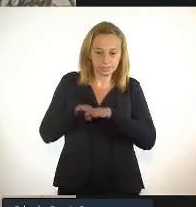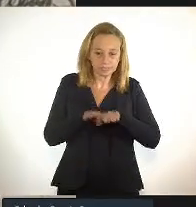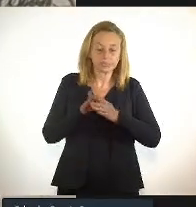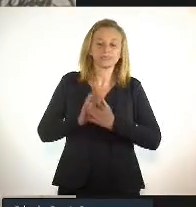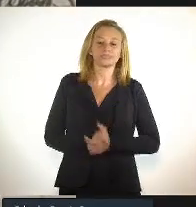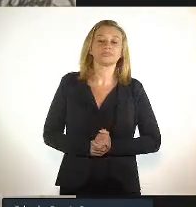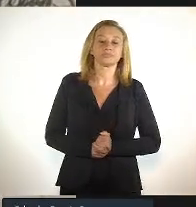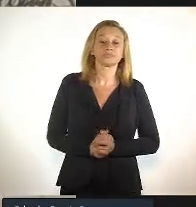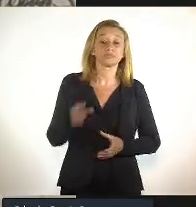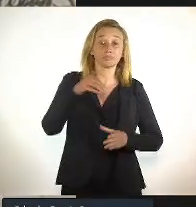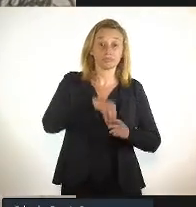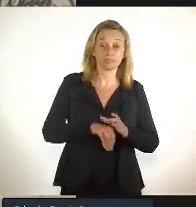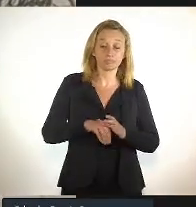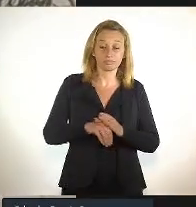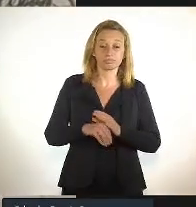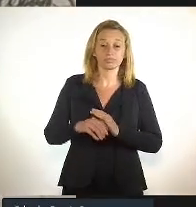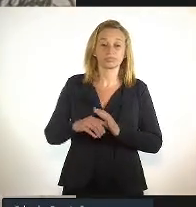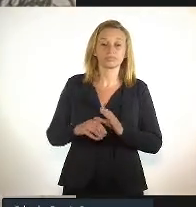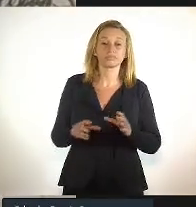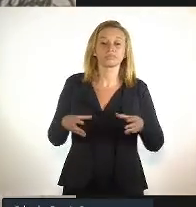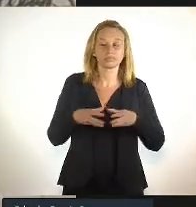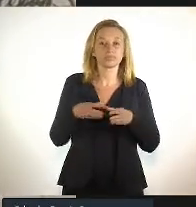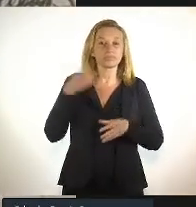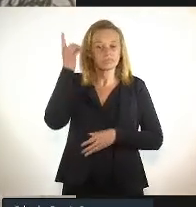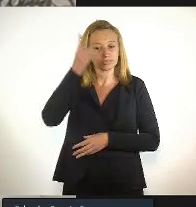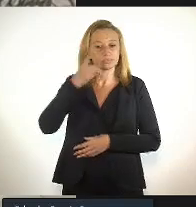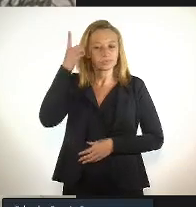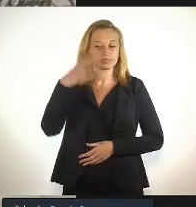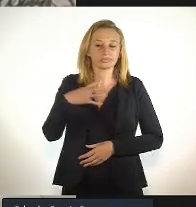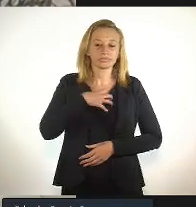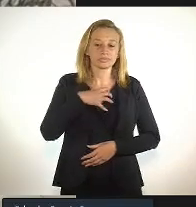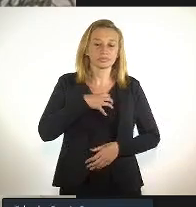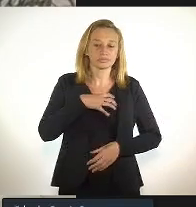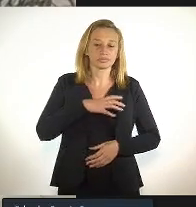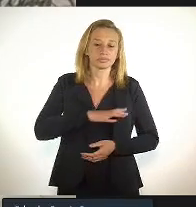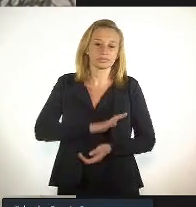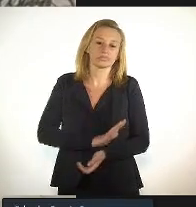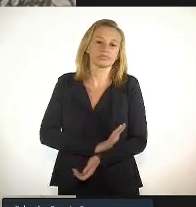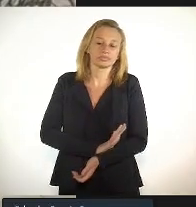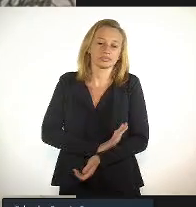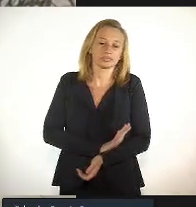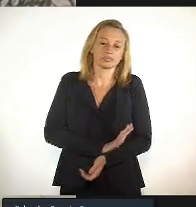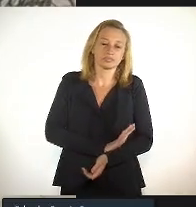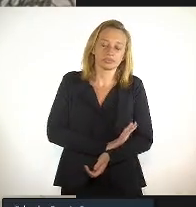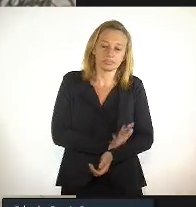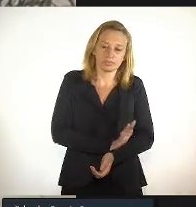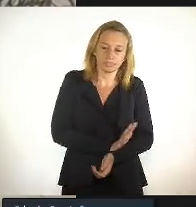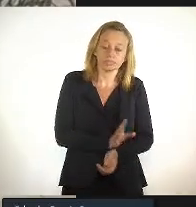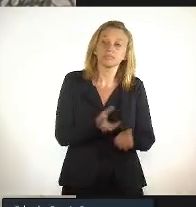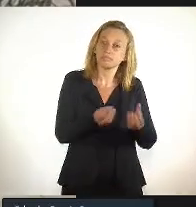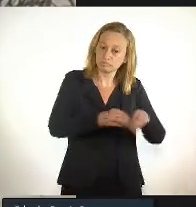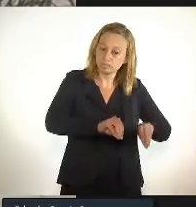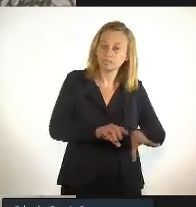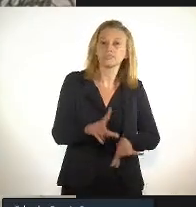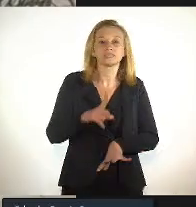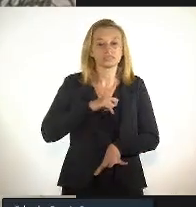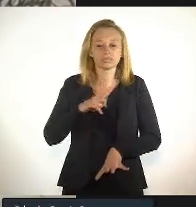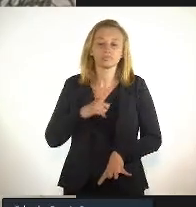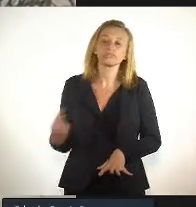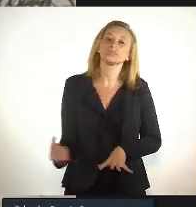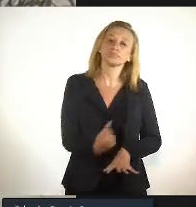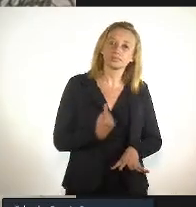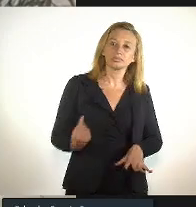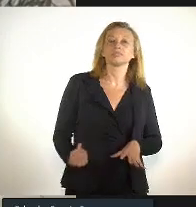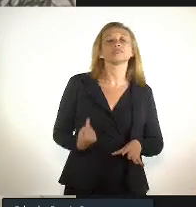nos parlamentos, e nesse sentido, o racismo trouxe muitos prejuízos para a nossa